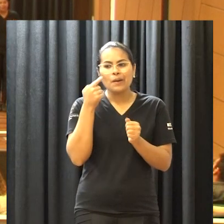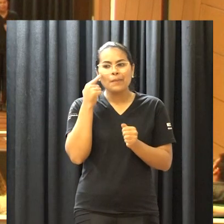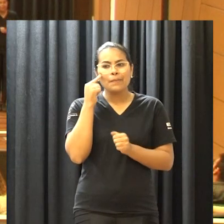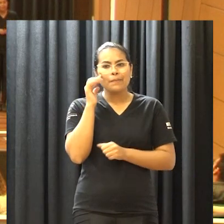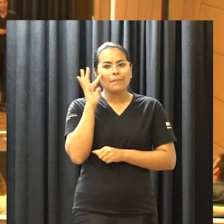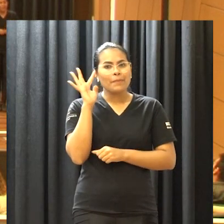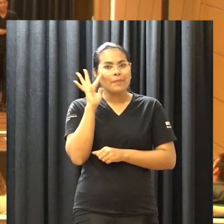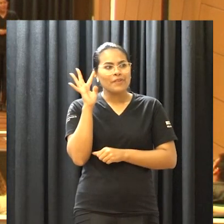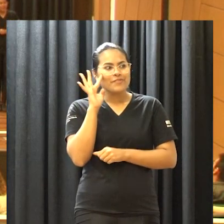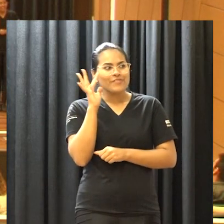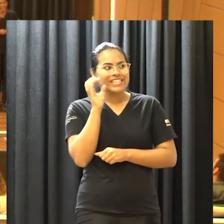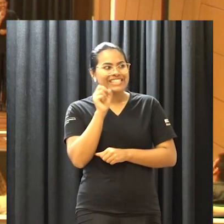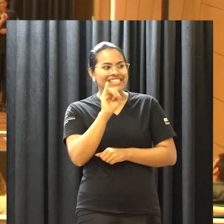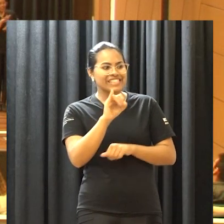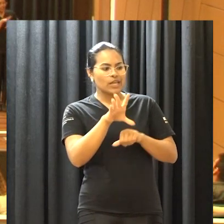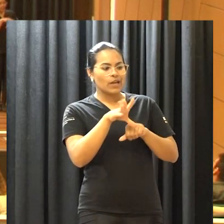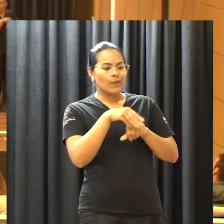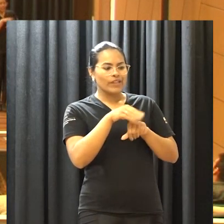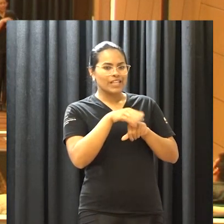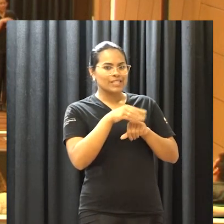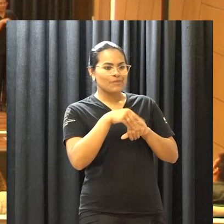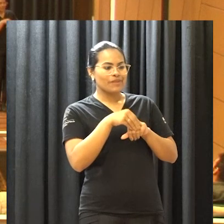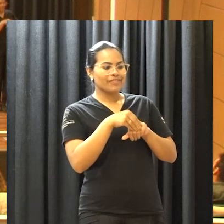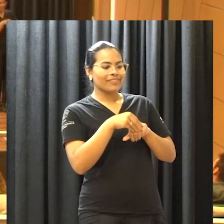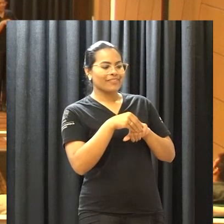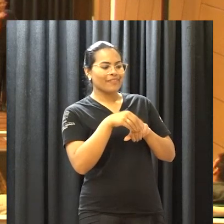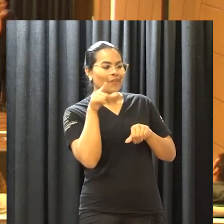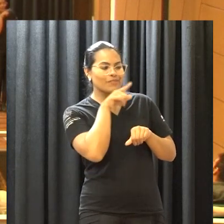Gratidão pela fala, né? Muito importante.